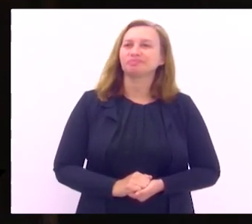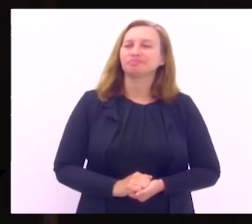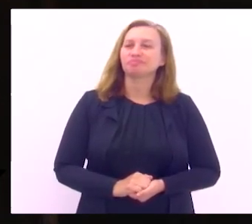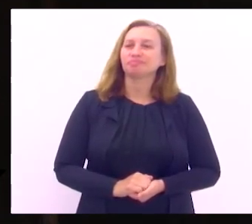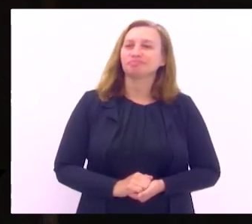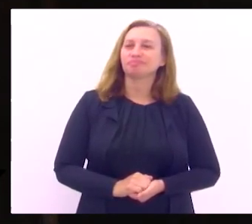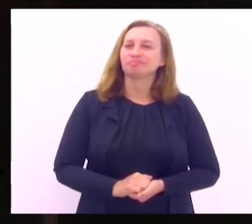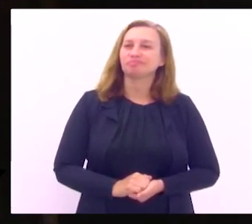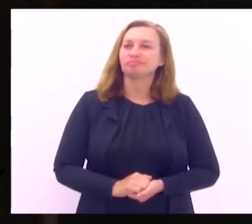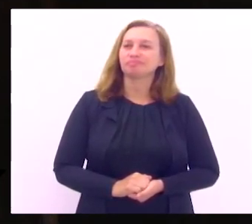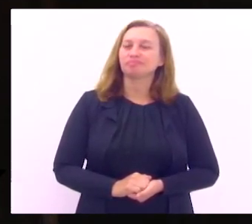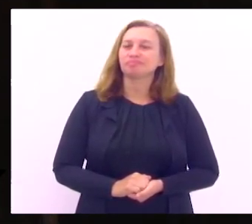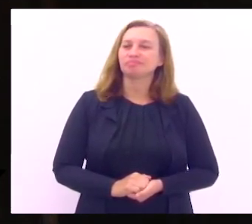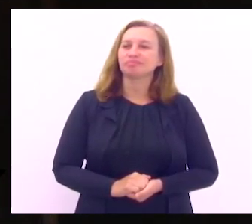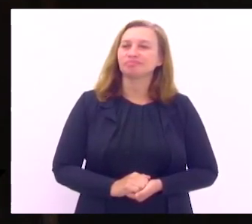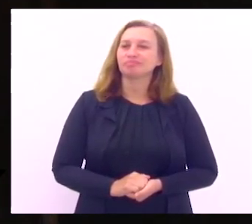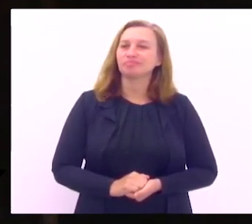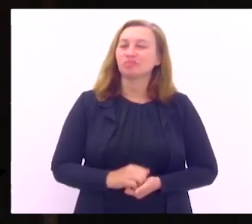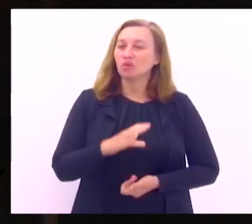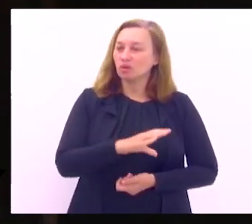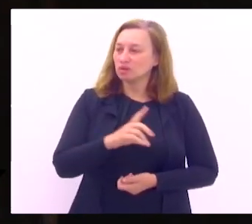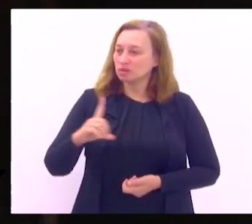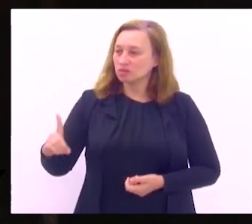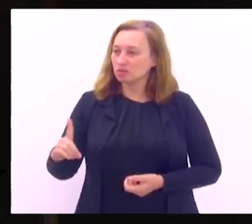e correligionários do atletismo.